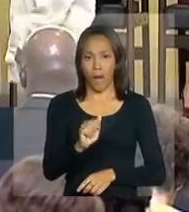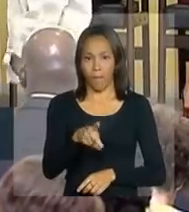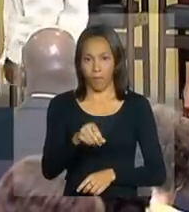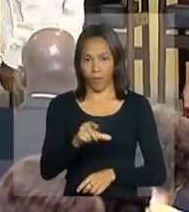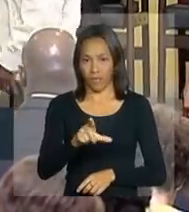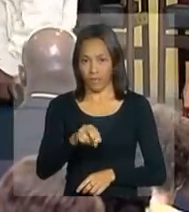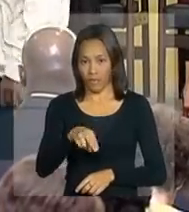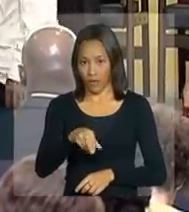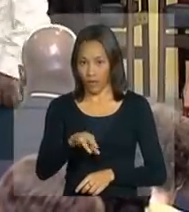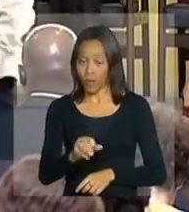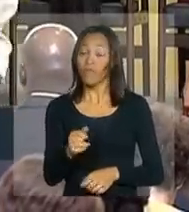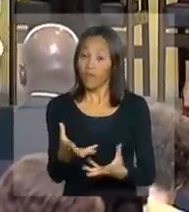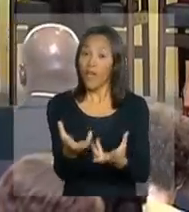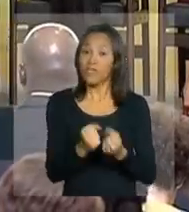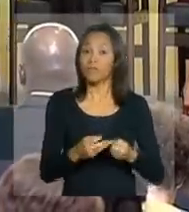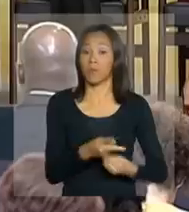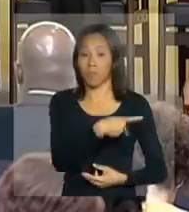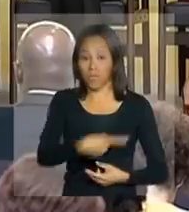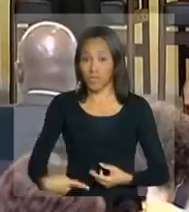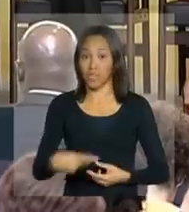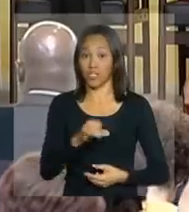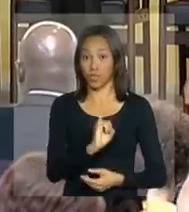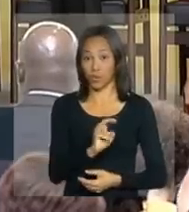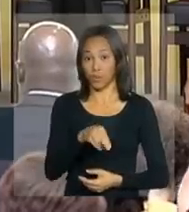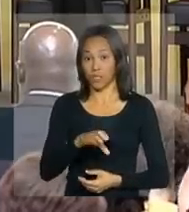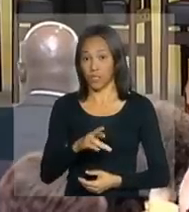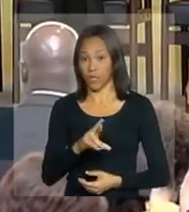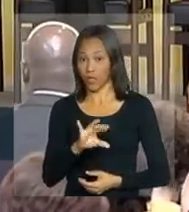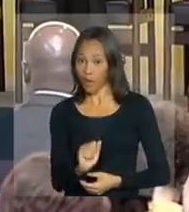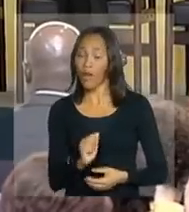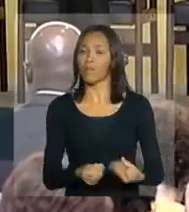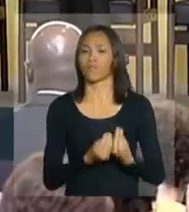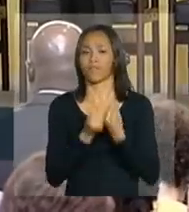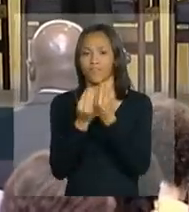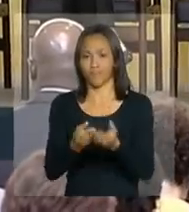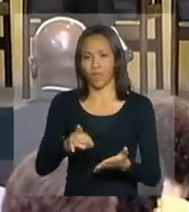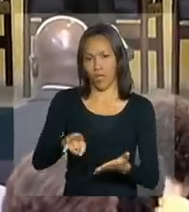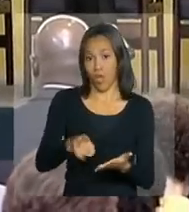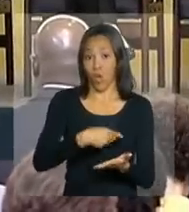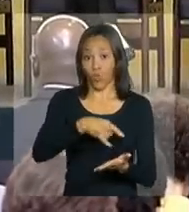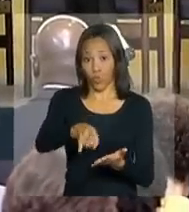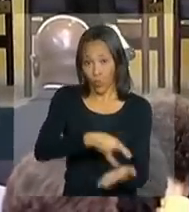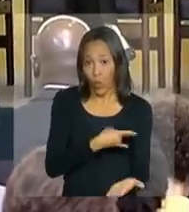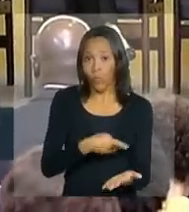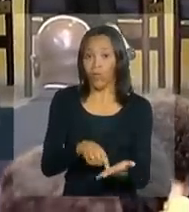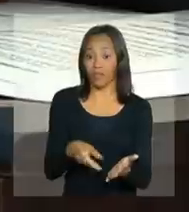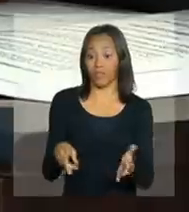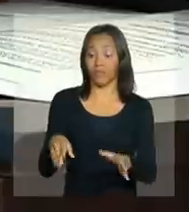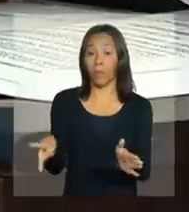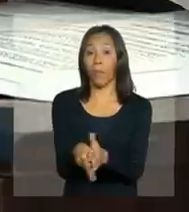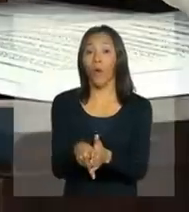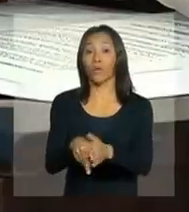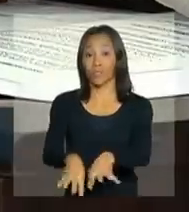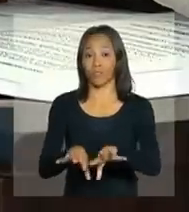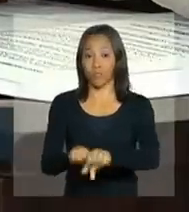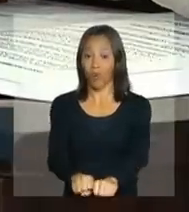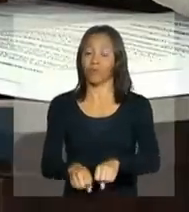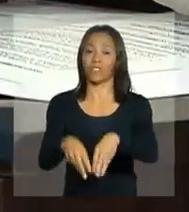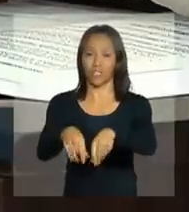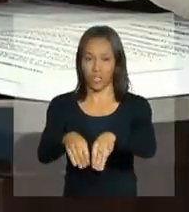receberá das mãos do presidente do INCRA Senor Carlos Guedes os títulos de domínio dos territórios quilombolas